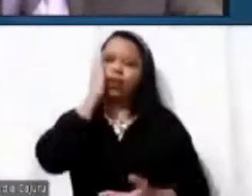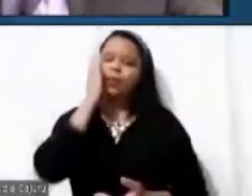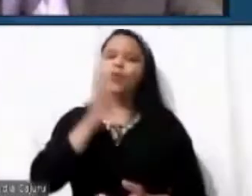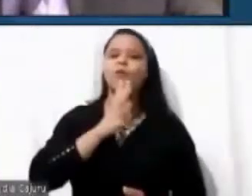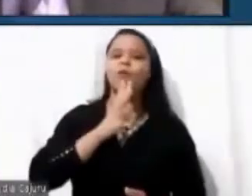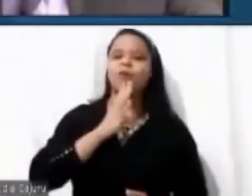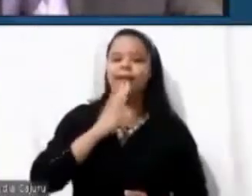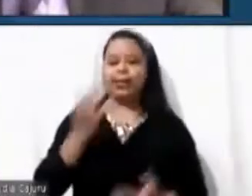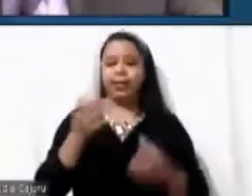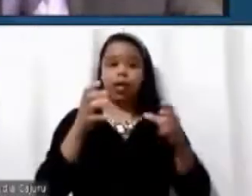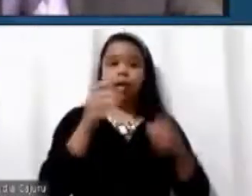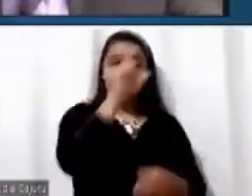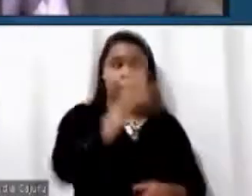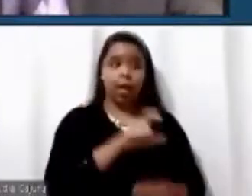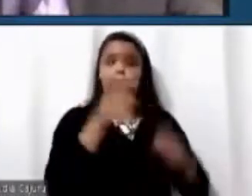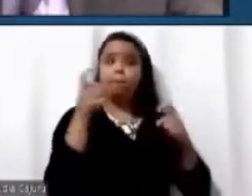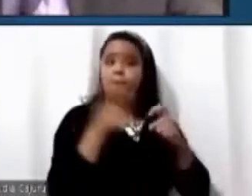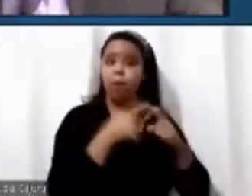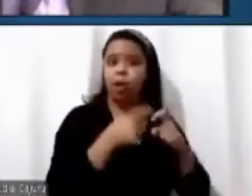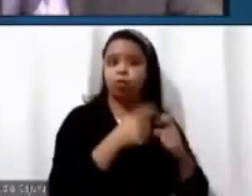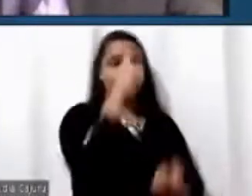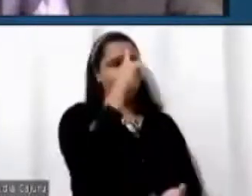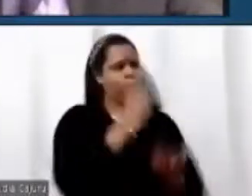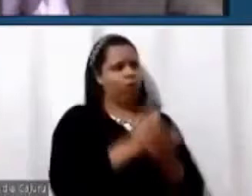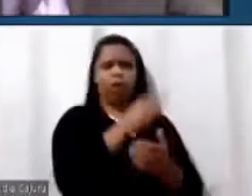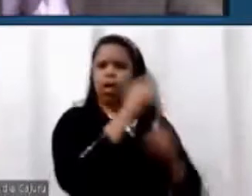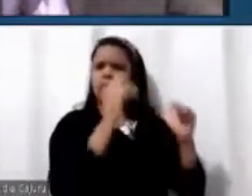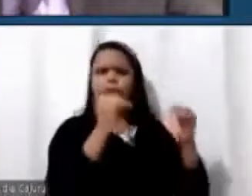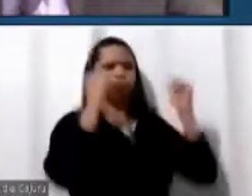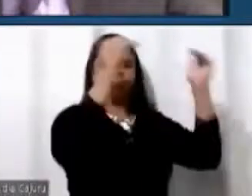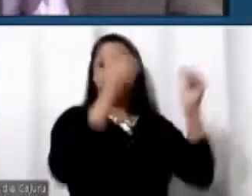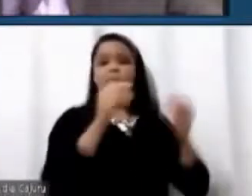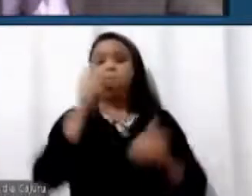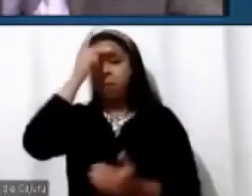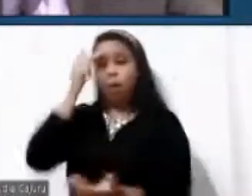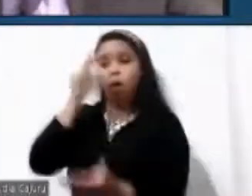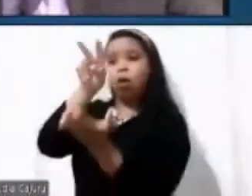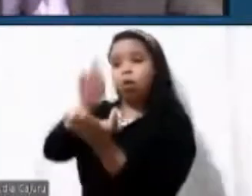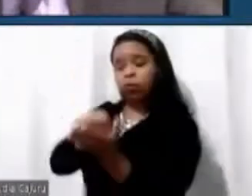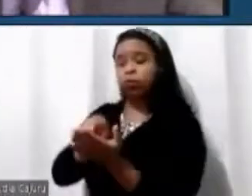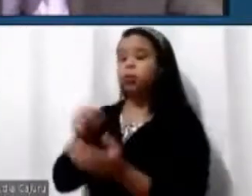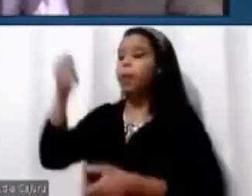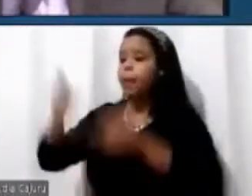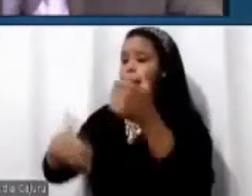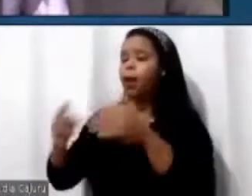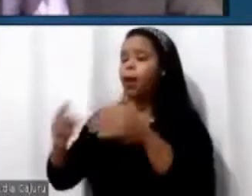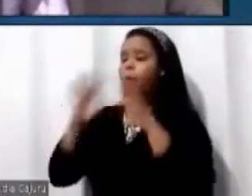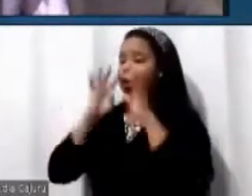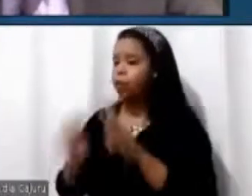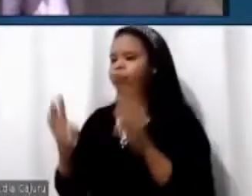ele não precisa ouvir o paciente, ele não precisa estar junto com o paciente, ele não precisa da cooperação do paciente. Isso ficou no